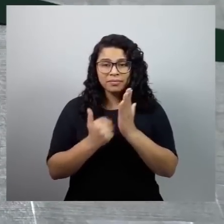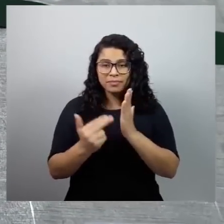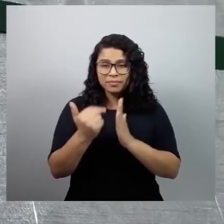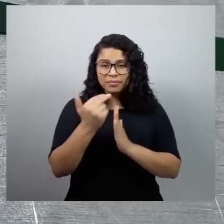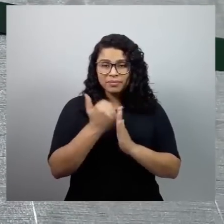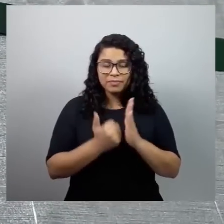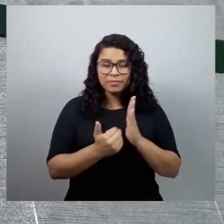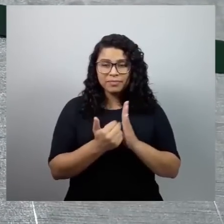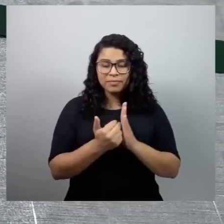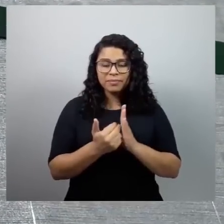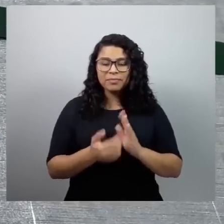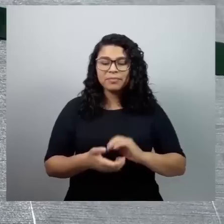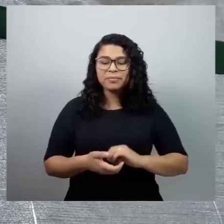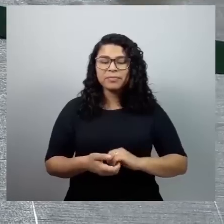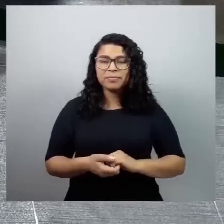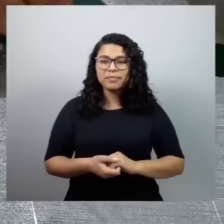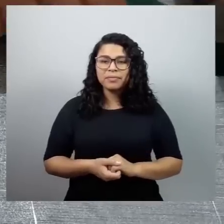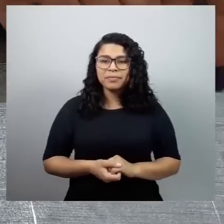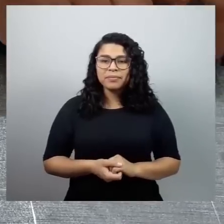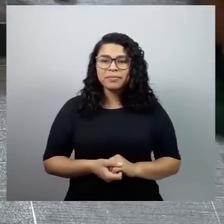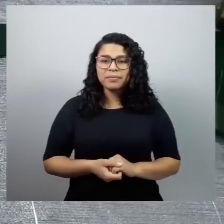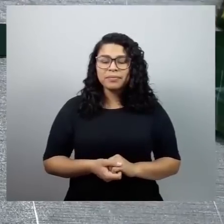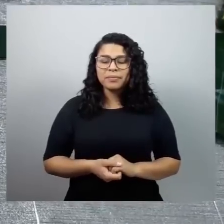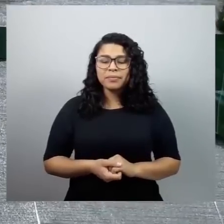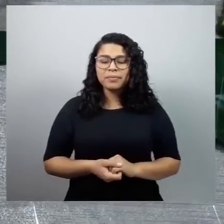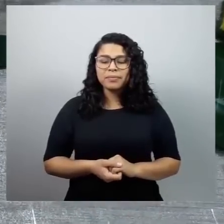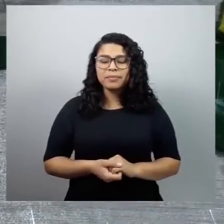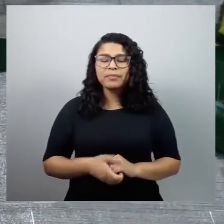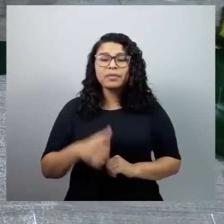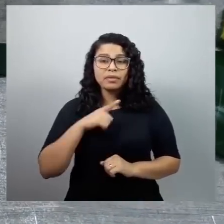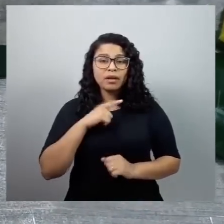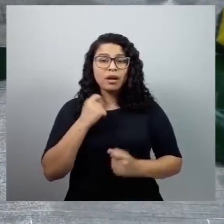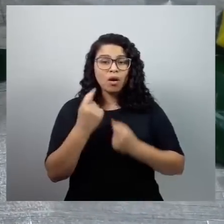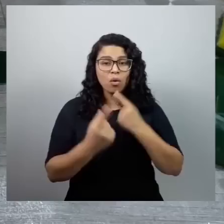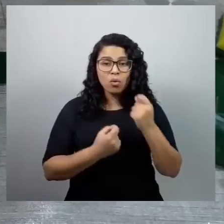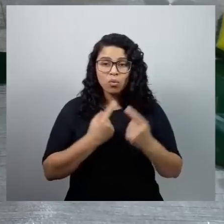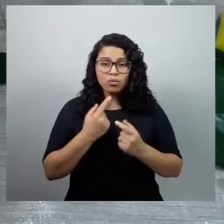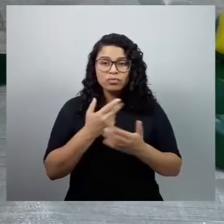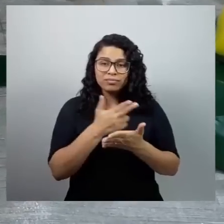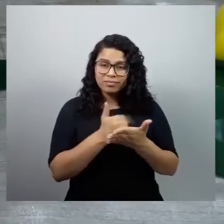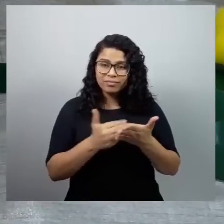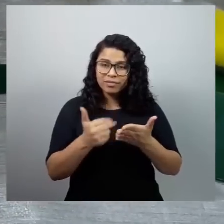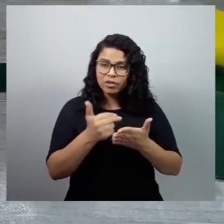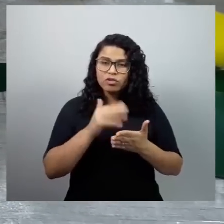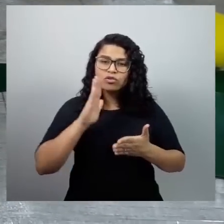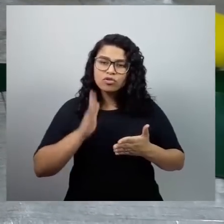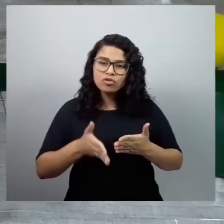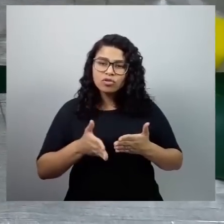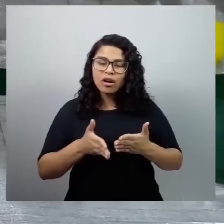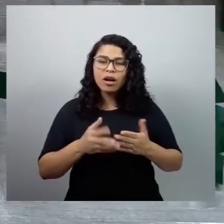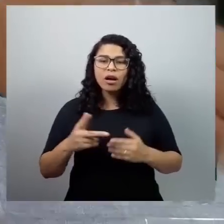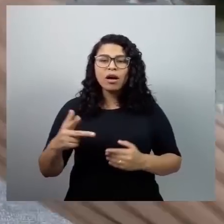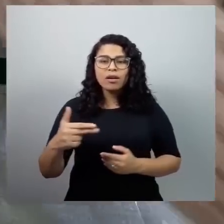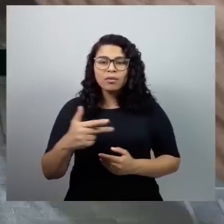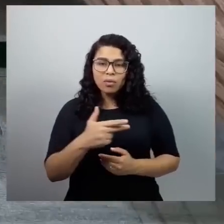Ponho o pedacinho da folha, a cor que você quer. Eu tenho aqui alguns desenhos, que eu já até deixei papel